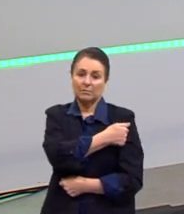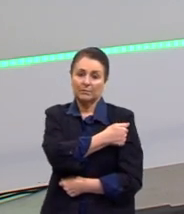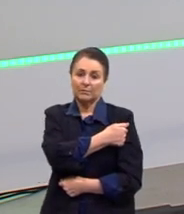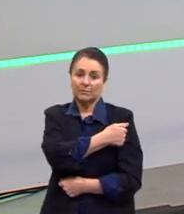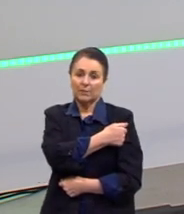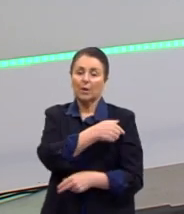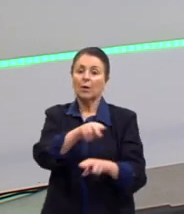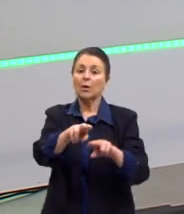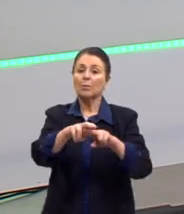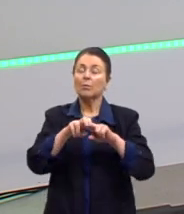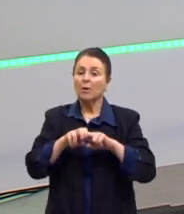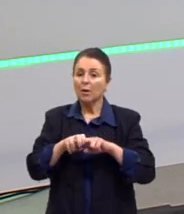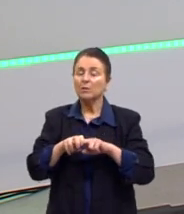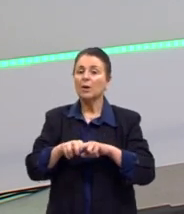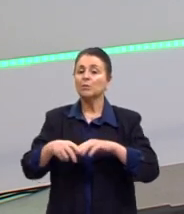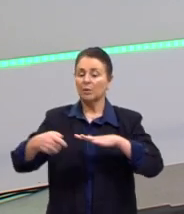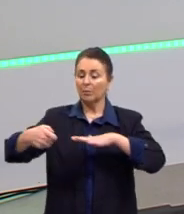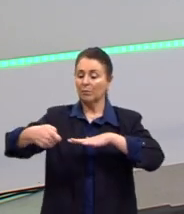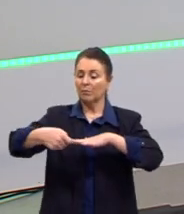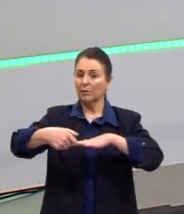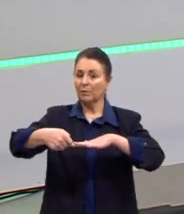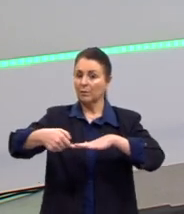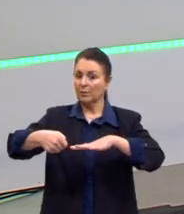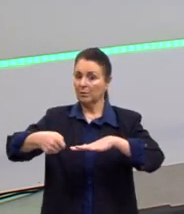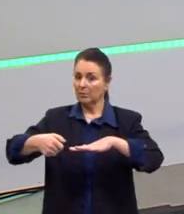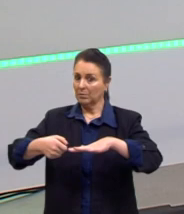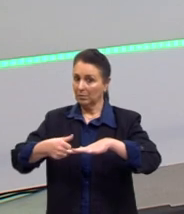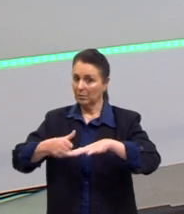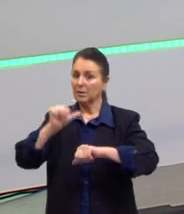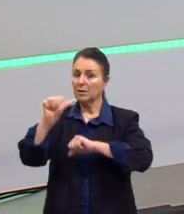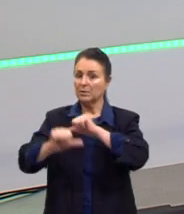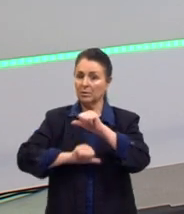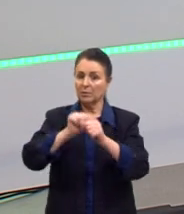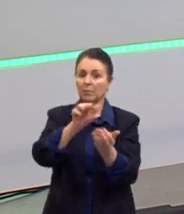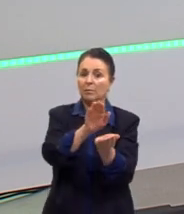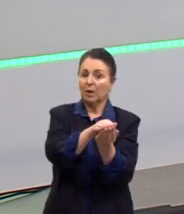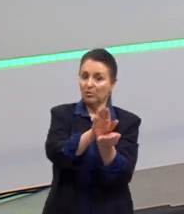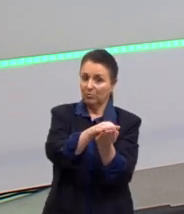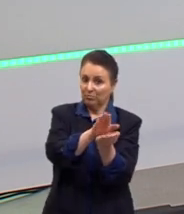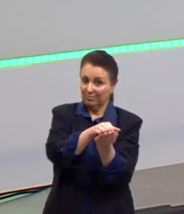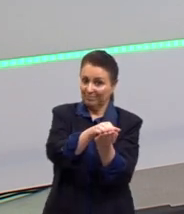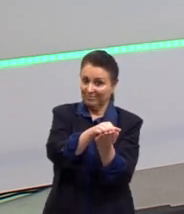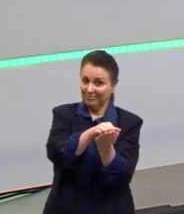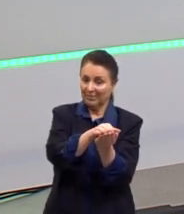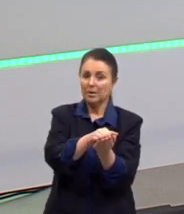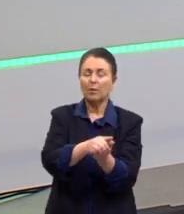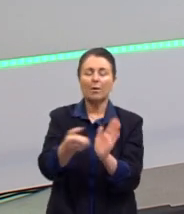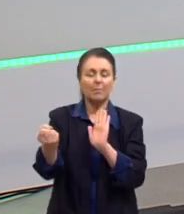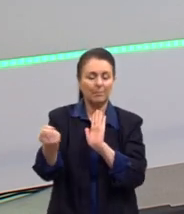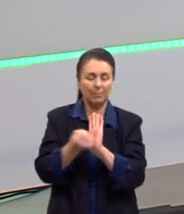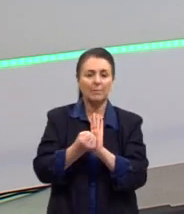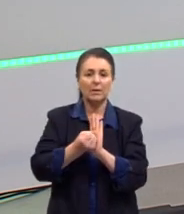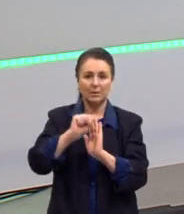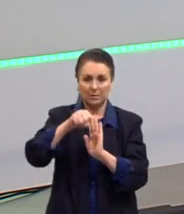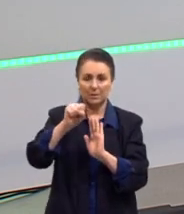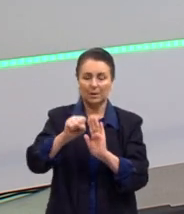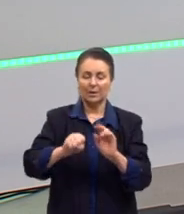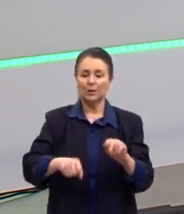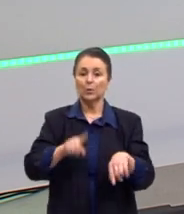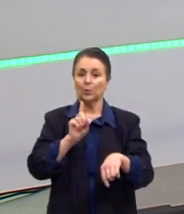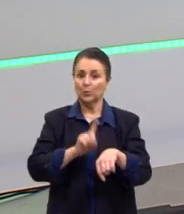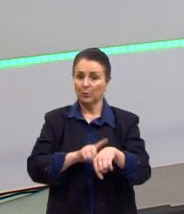de uma fake News aí que as pessoas virariam jacaré então a gente consegue ver que ela é bem marcada no